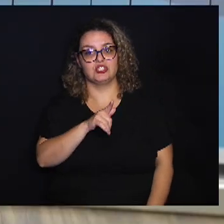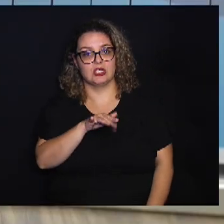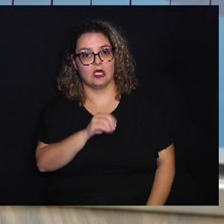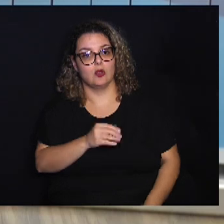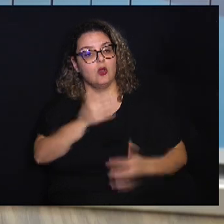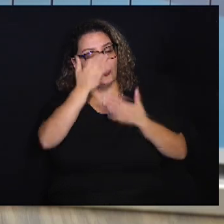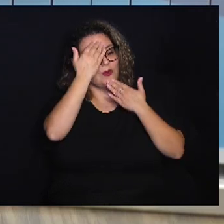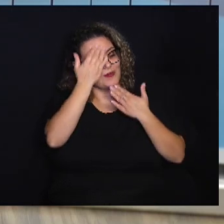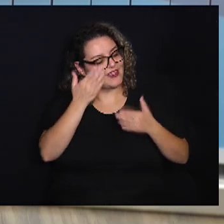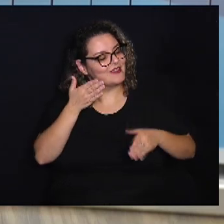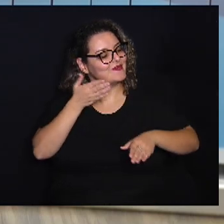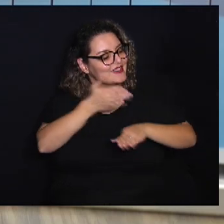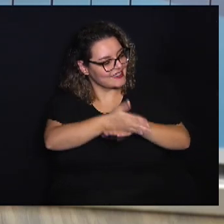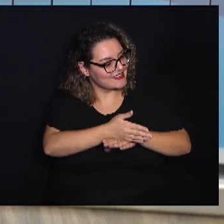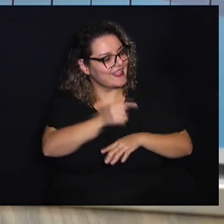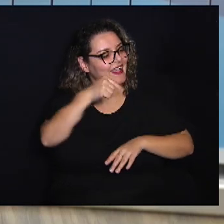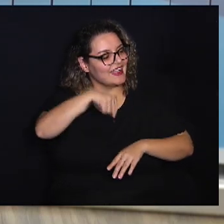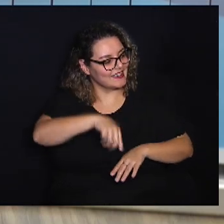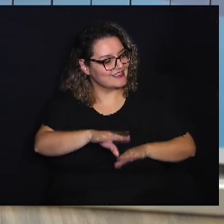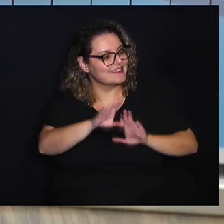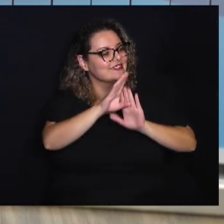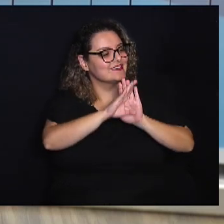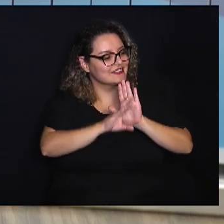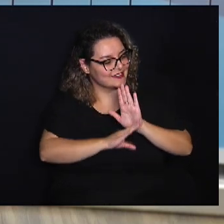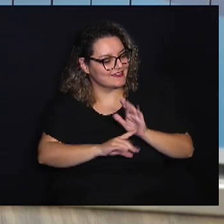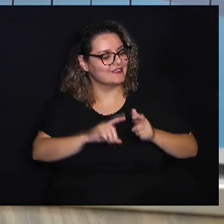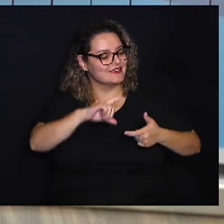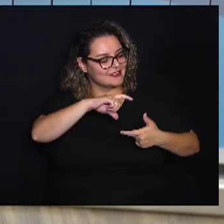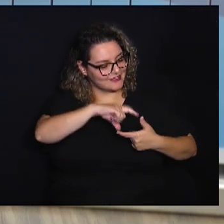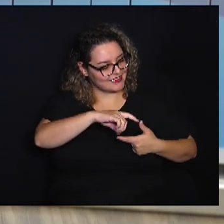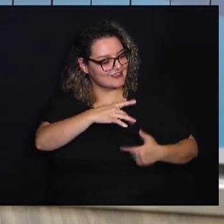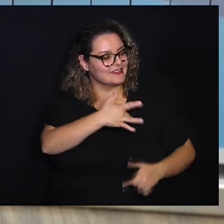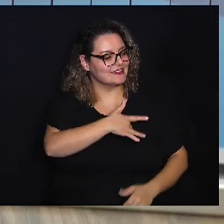sua participação aqui no nosso quadro no Saúde Agora.